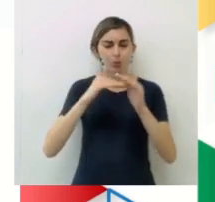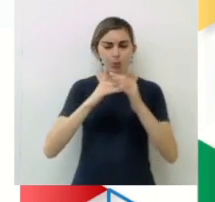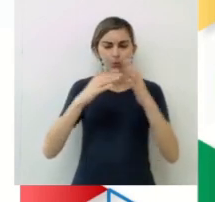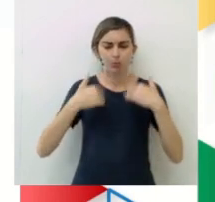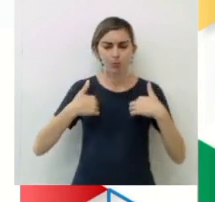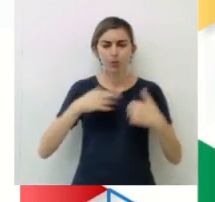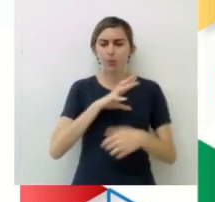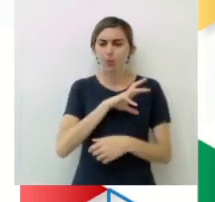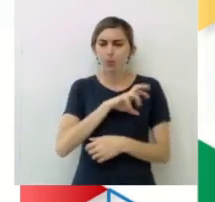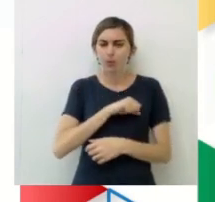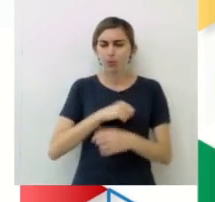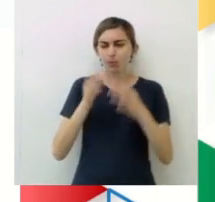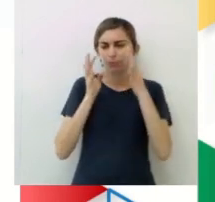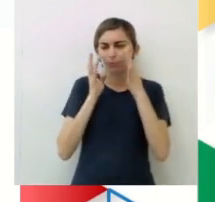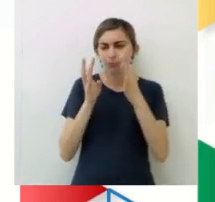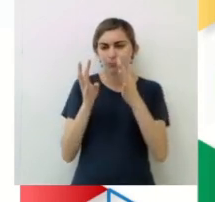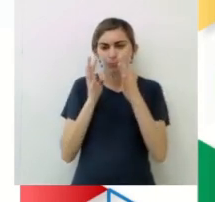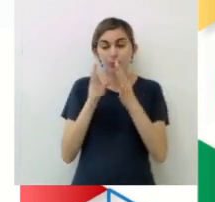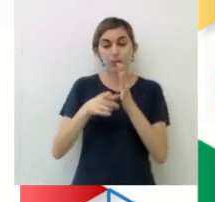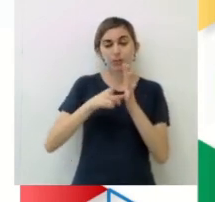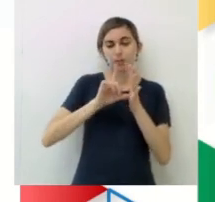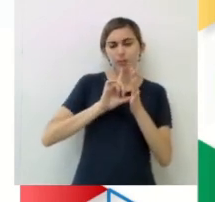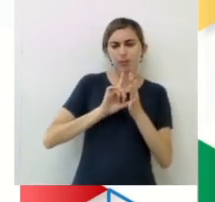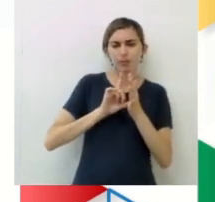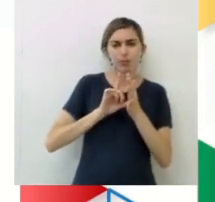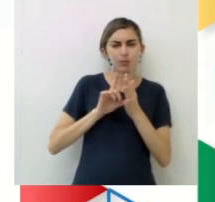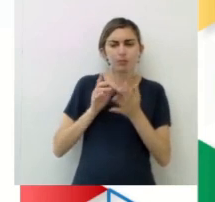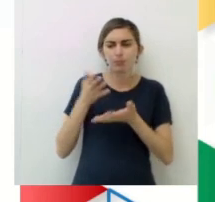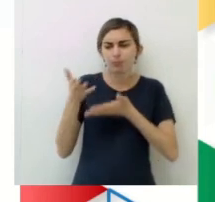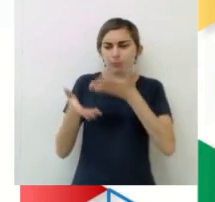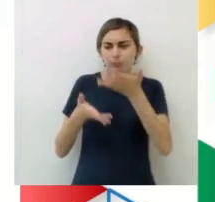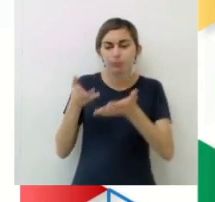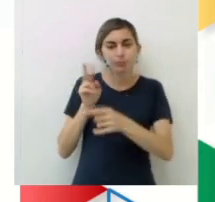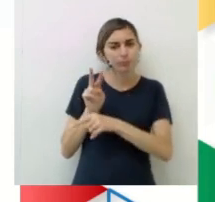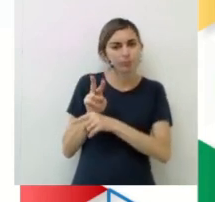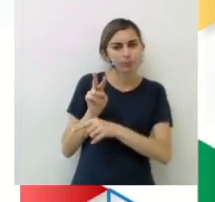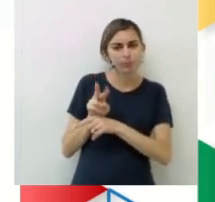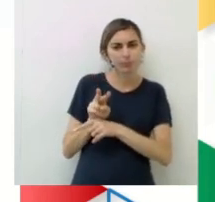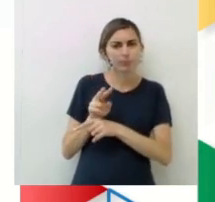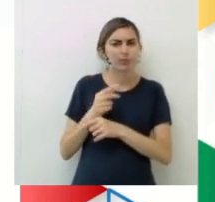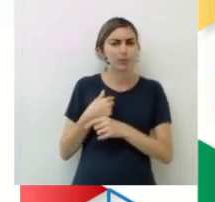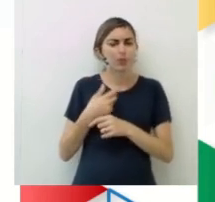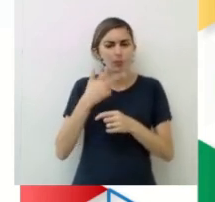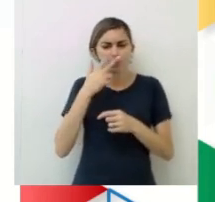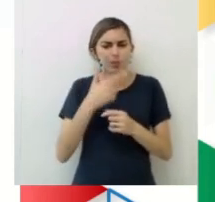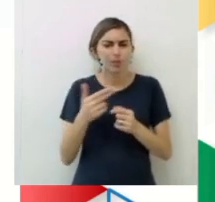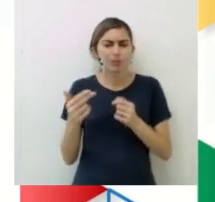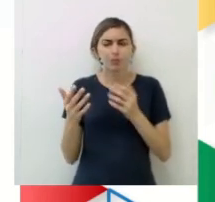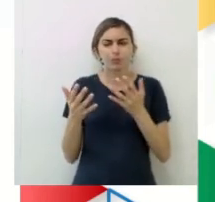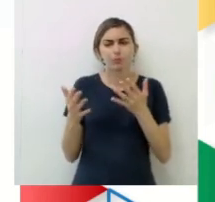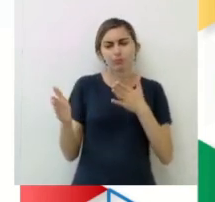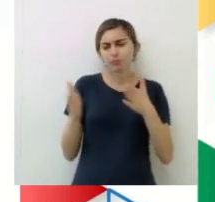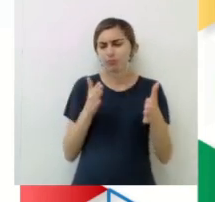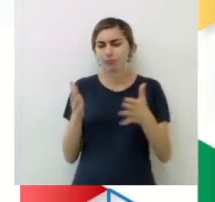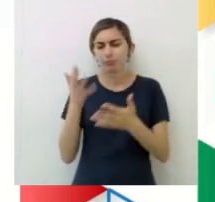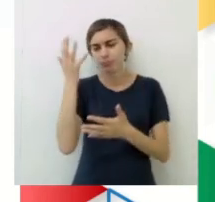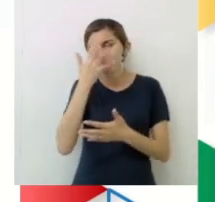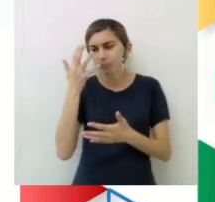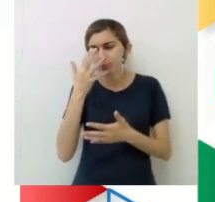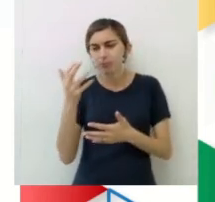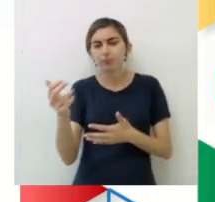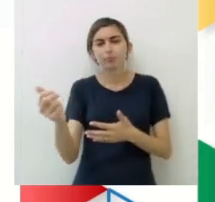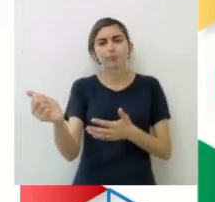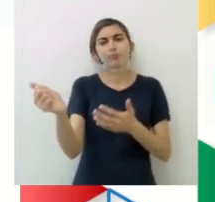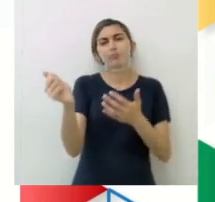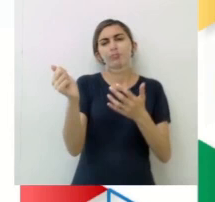meu amor serei atento, antes e com tal zelo e sempre tanto, que mesmo em face do maior encanto, dele